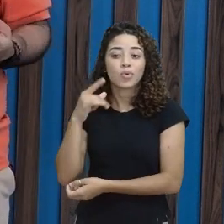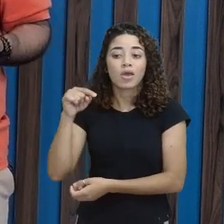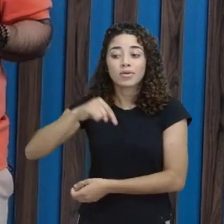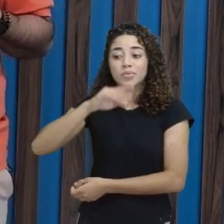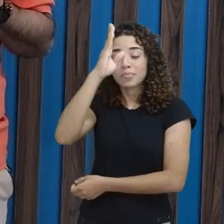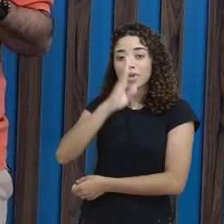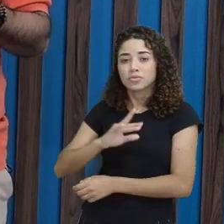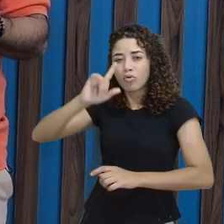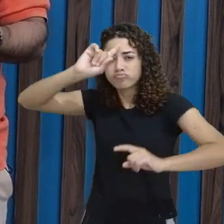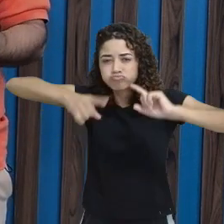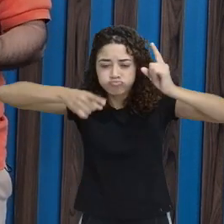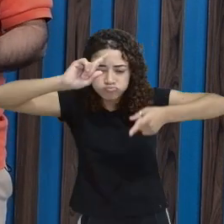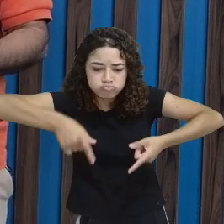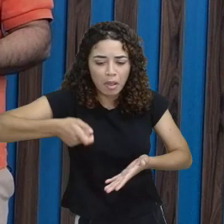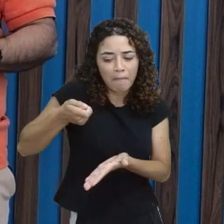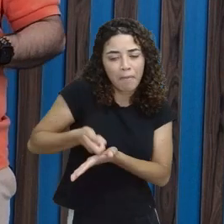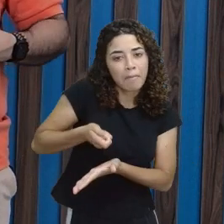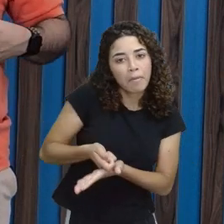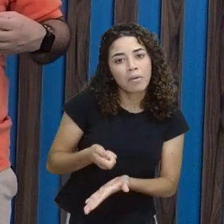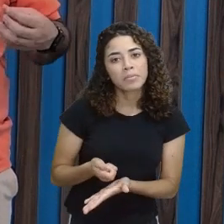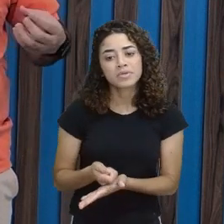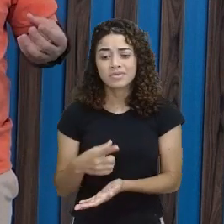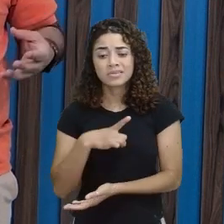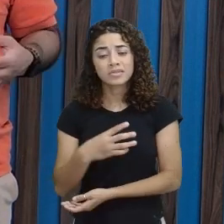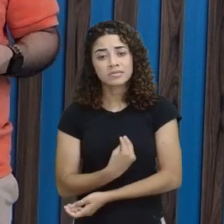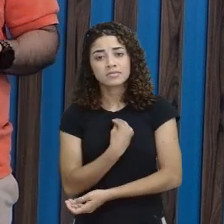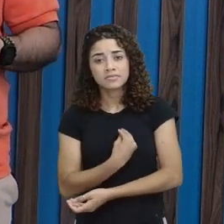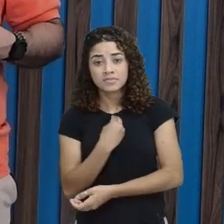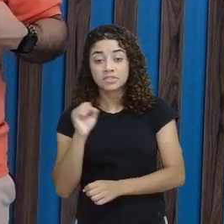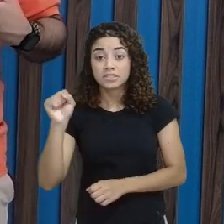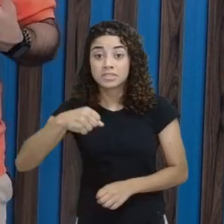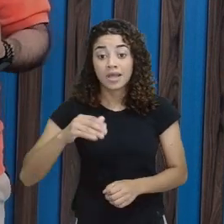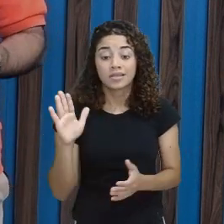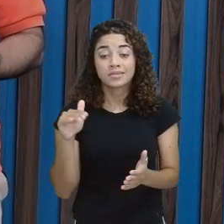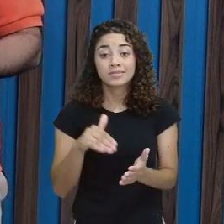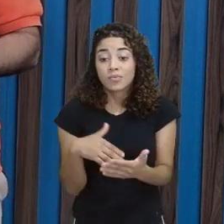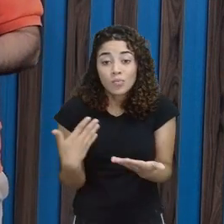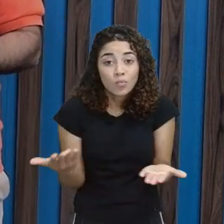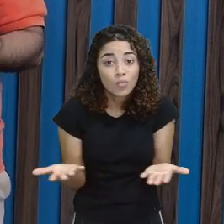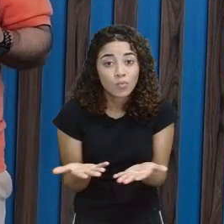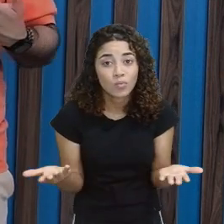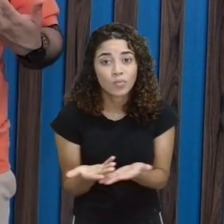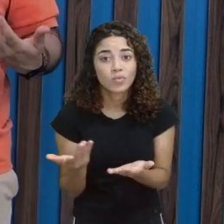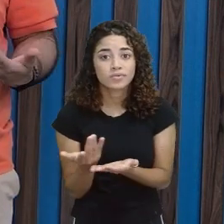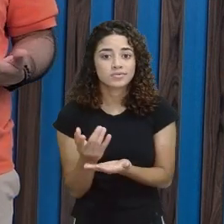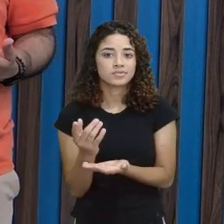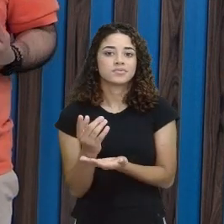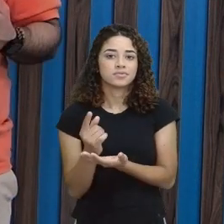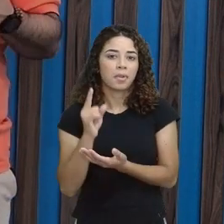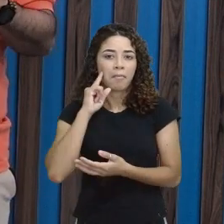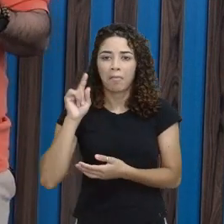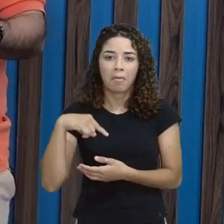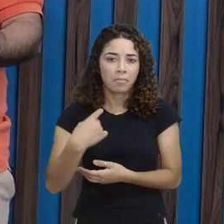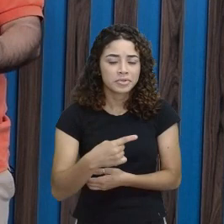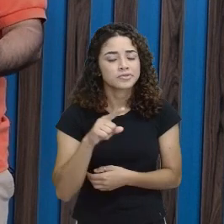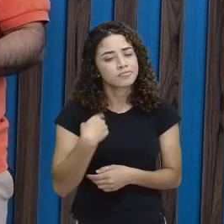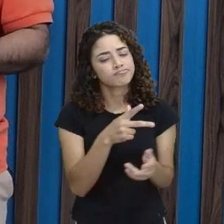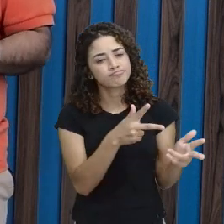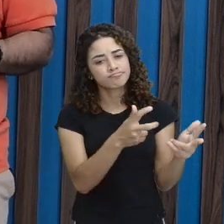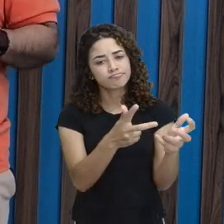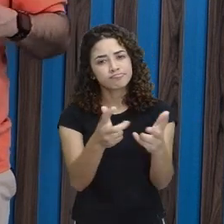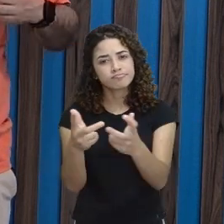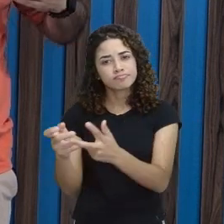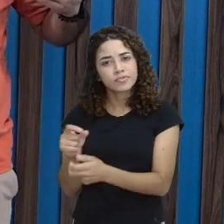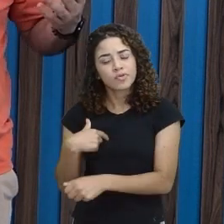Brasil autoritário, né, que se faz presente, inclusive até hoje, nos nossos dias. Vez ou outra a